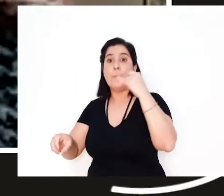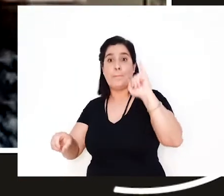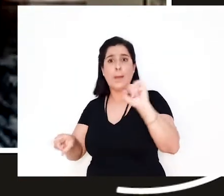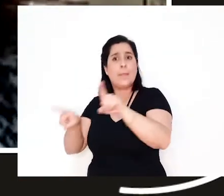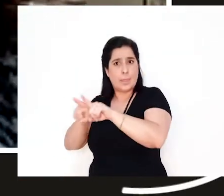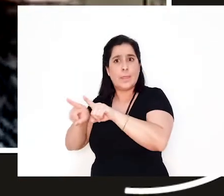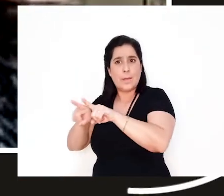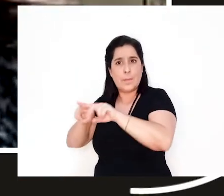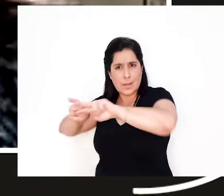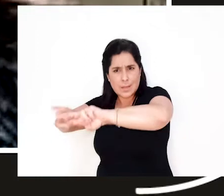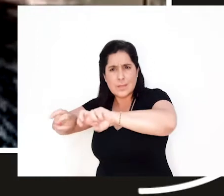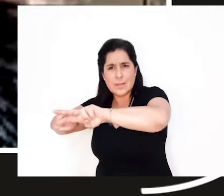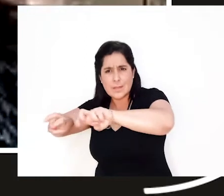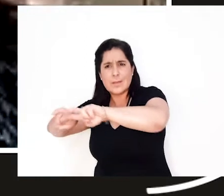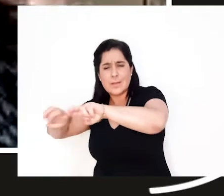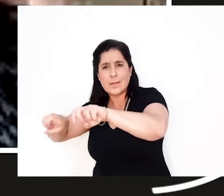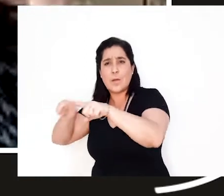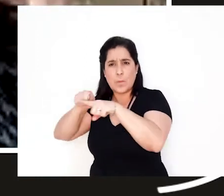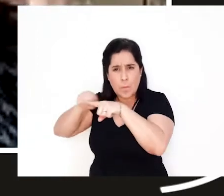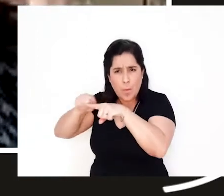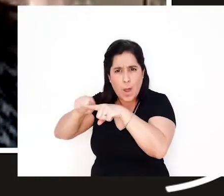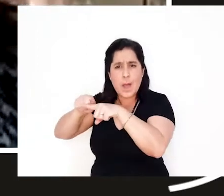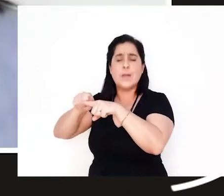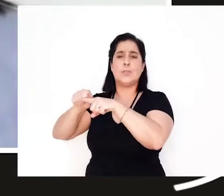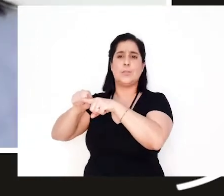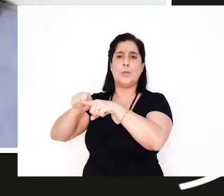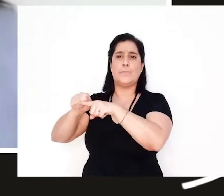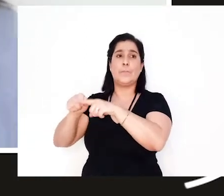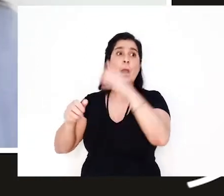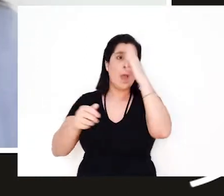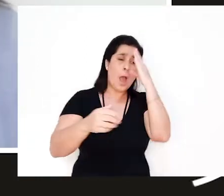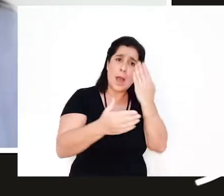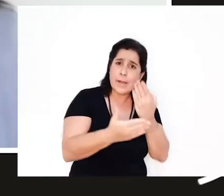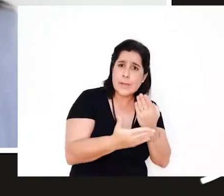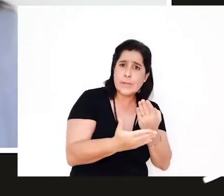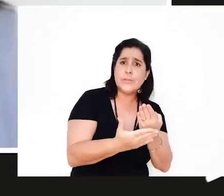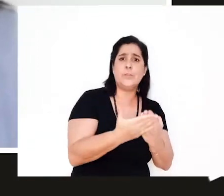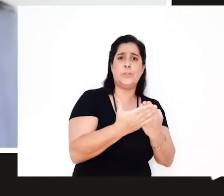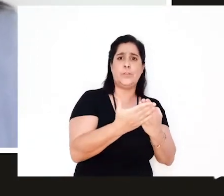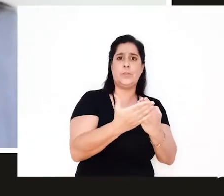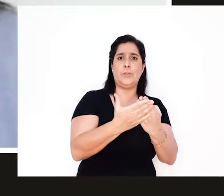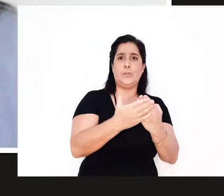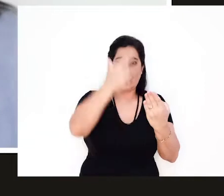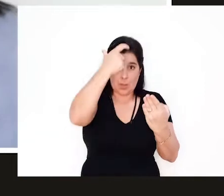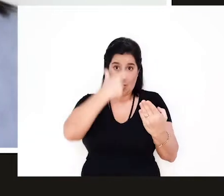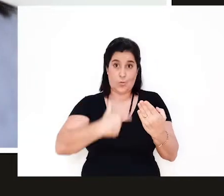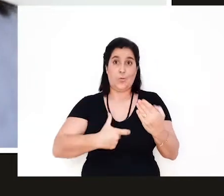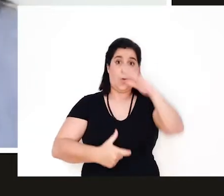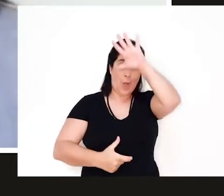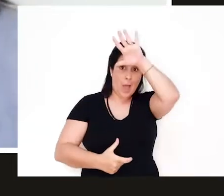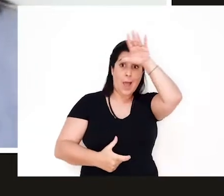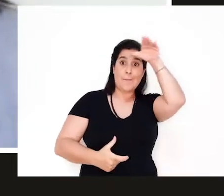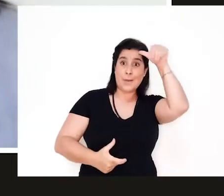meu pai foi uma das pessoas que foi para lá para explorar a borracha, né? Eu acredito que por ser amazonense,